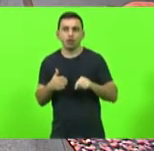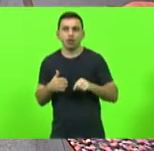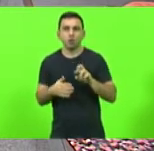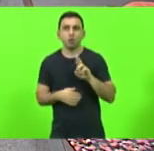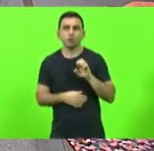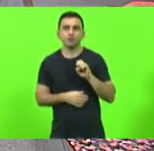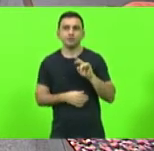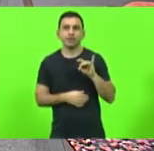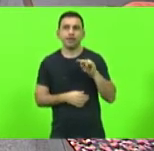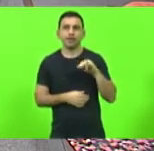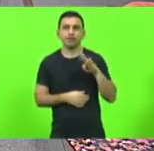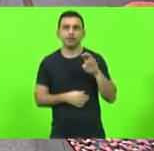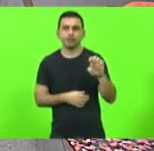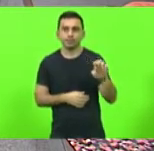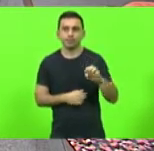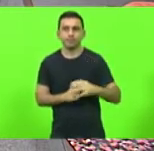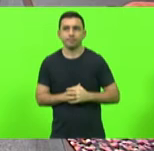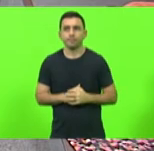Soso.